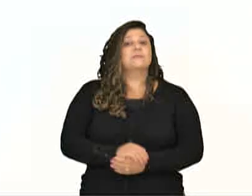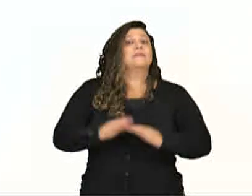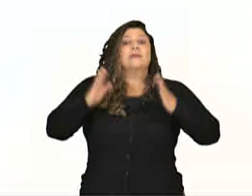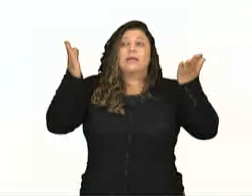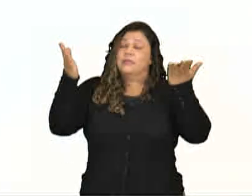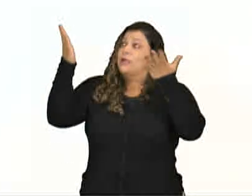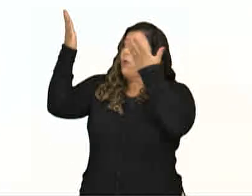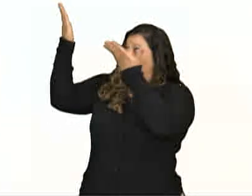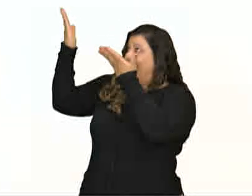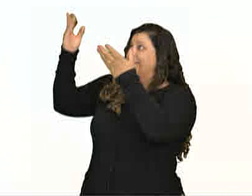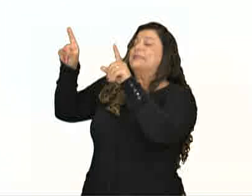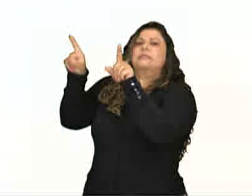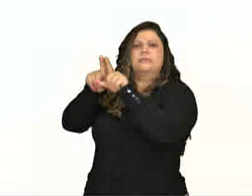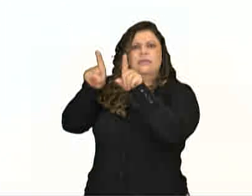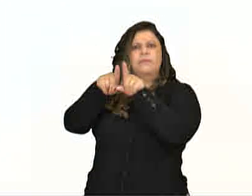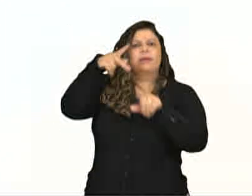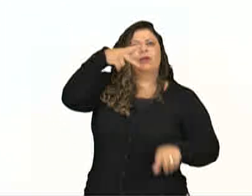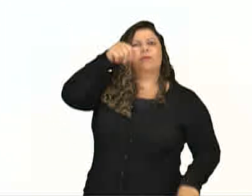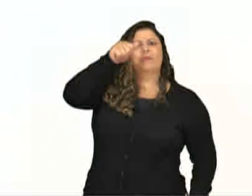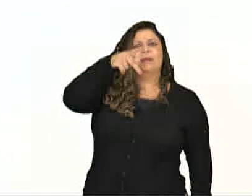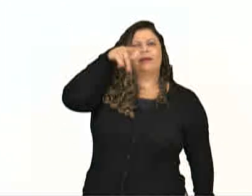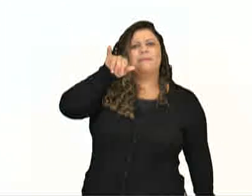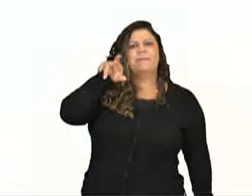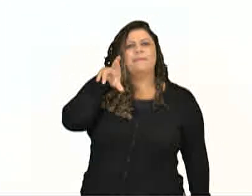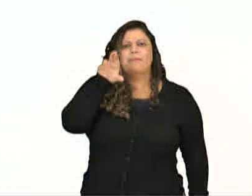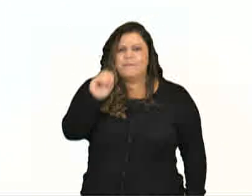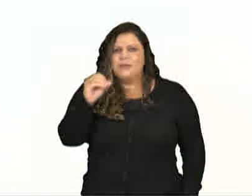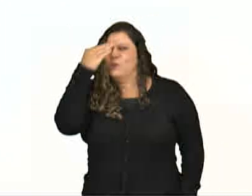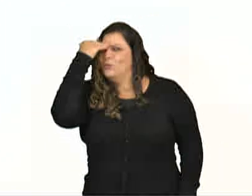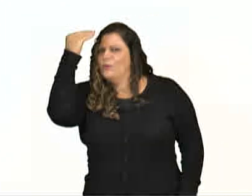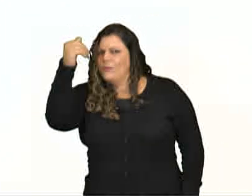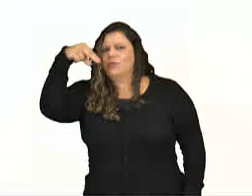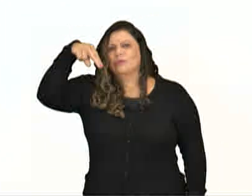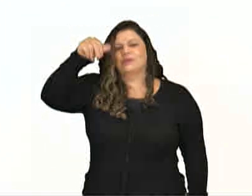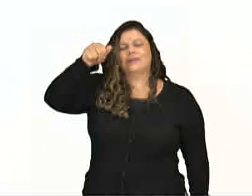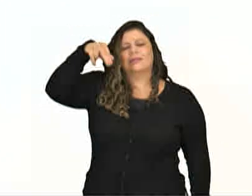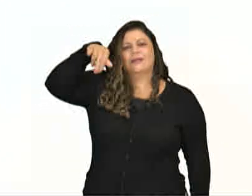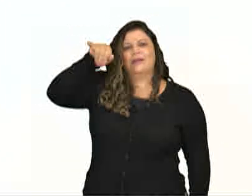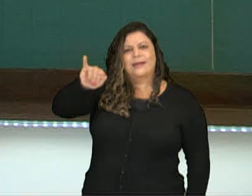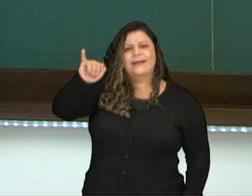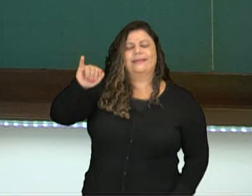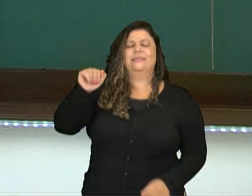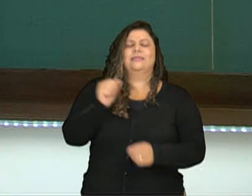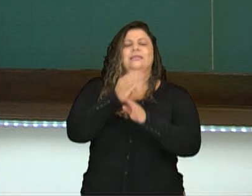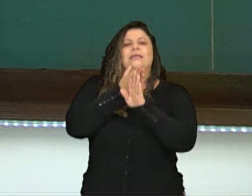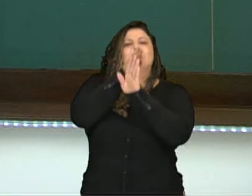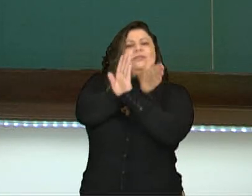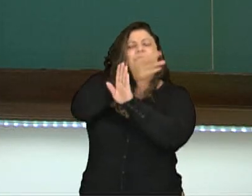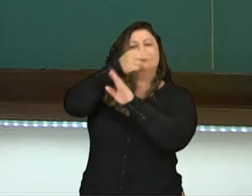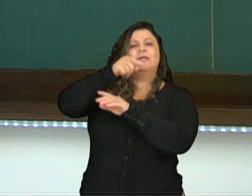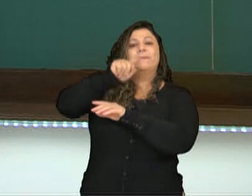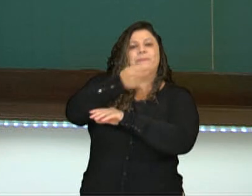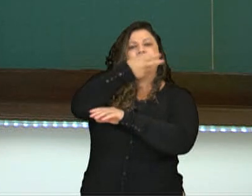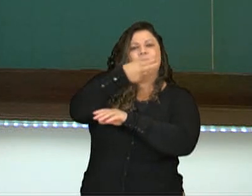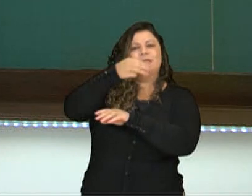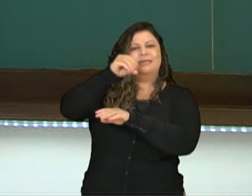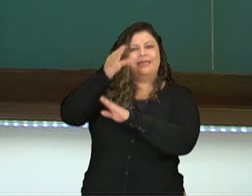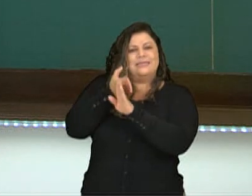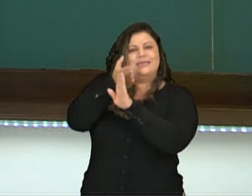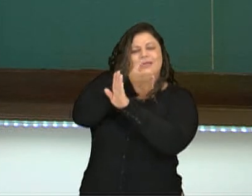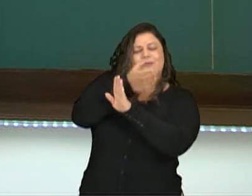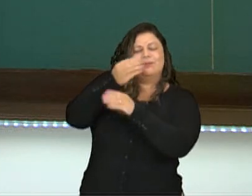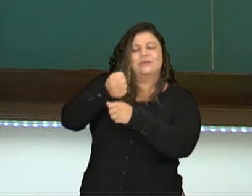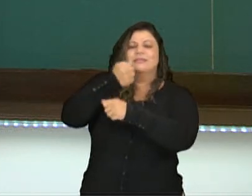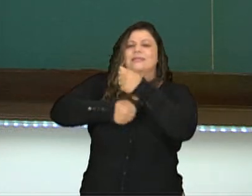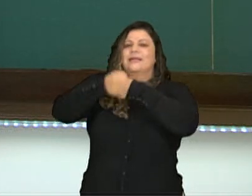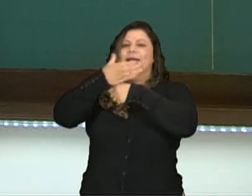também é um papiro, e é o famoso papiro de Nani, de 1300 a.C. Ele representa o tribunal de Anubis. Os